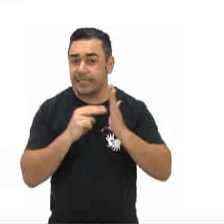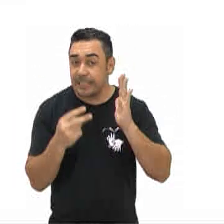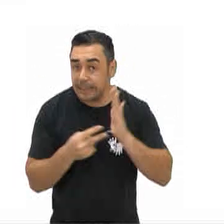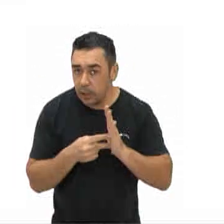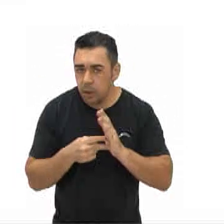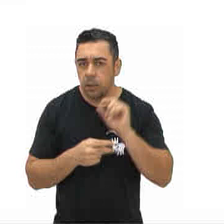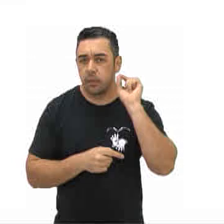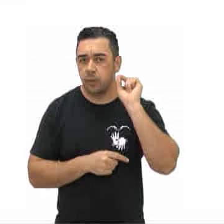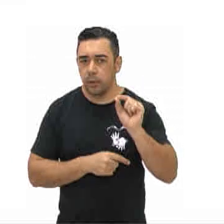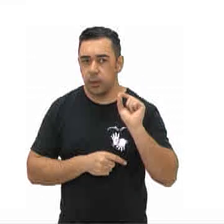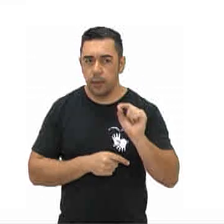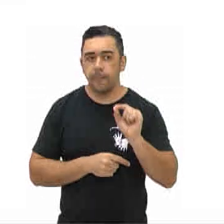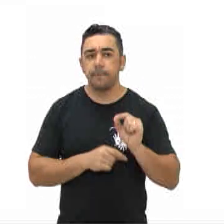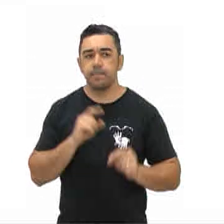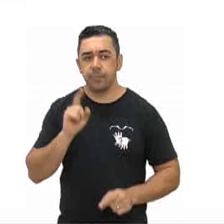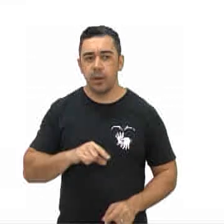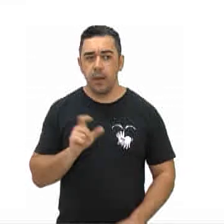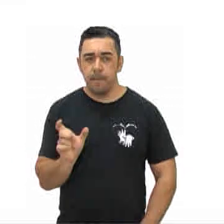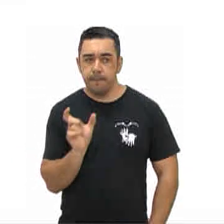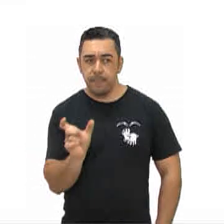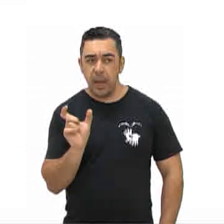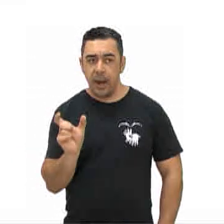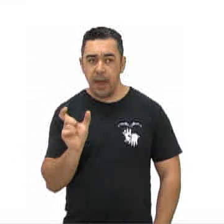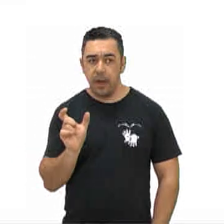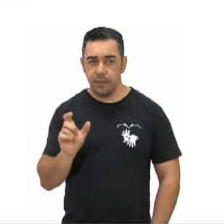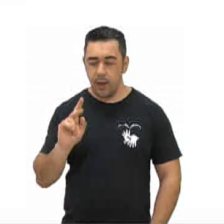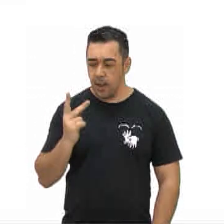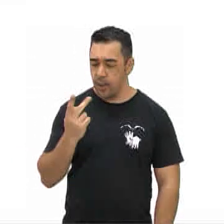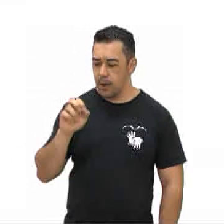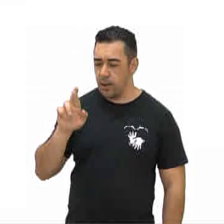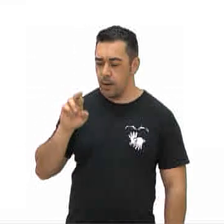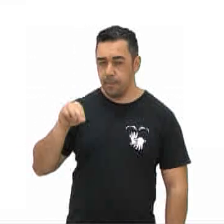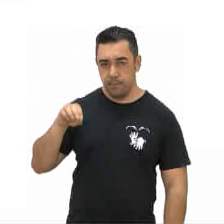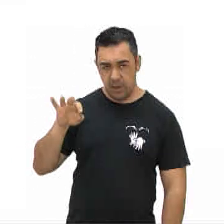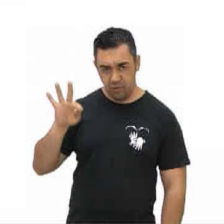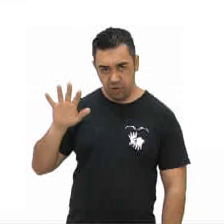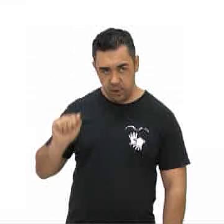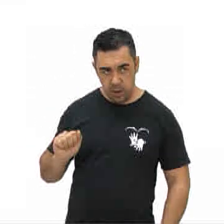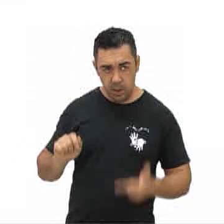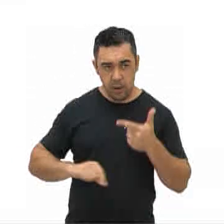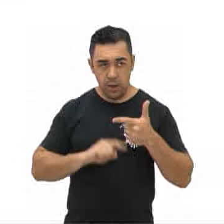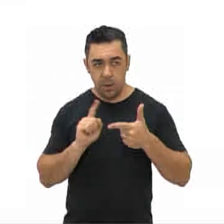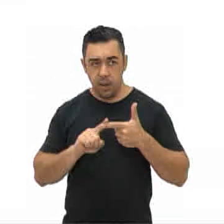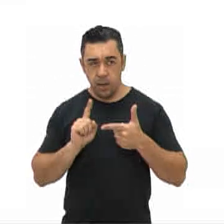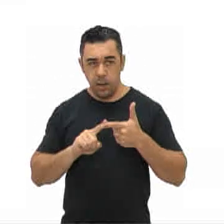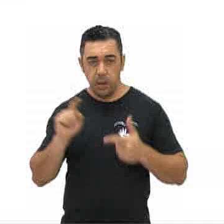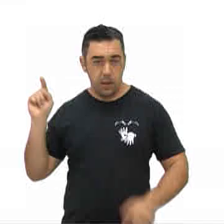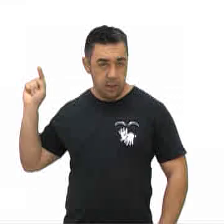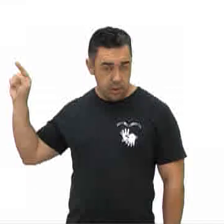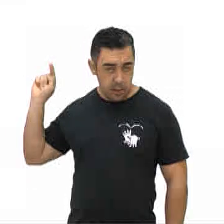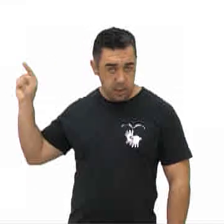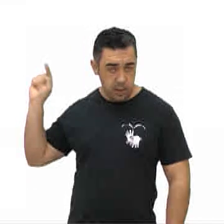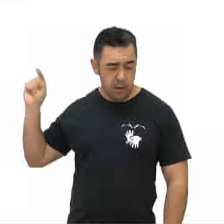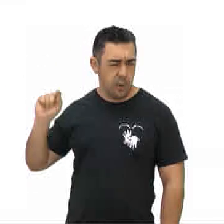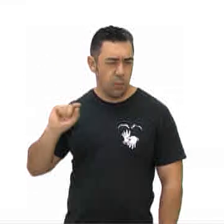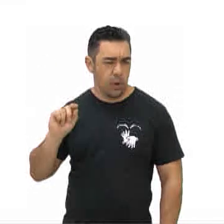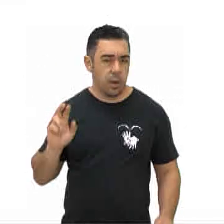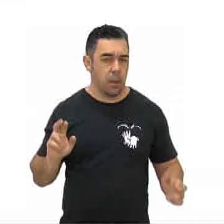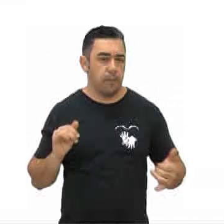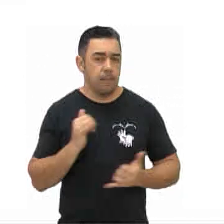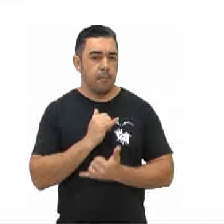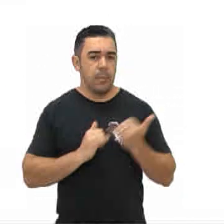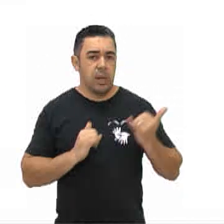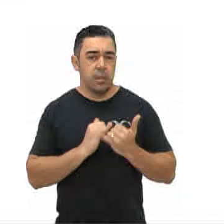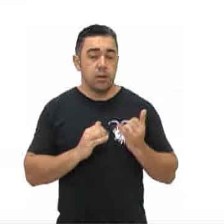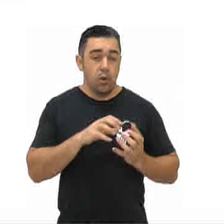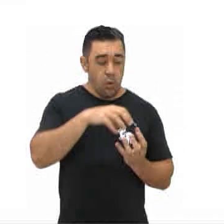significam as palavras em destaque, né? Ou a palavra em destaque, hermética aqui. Qual a semelhança entre